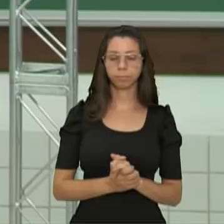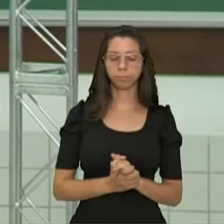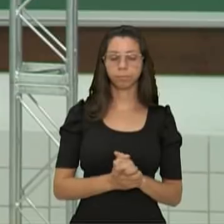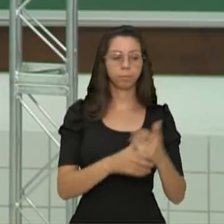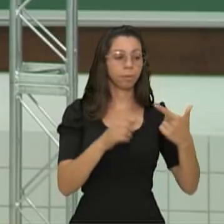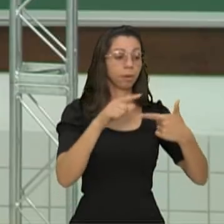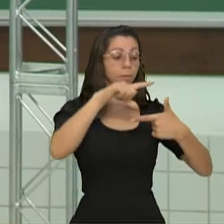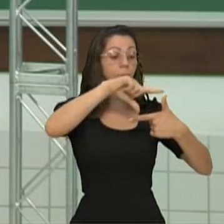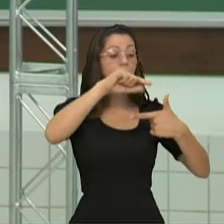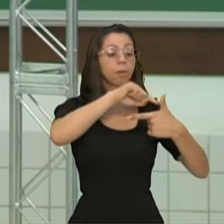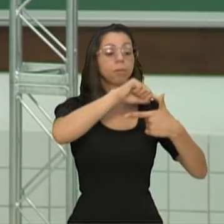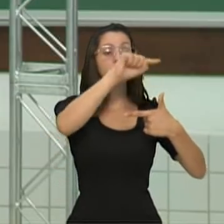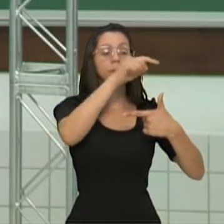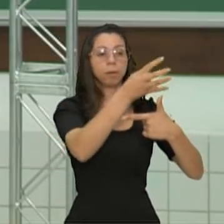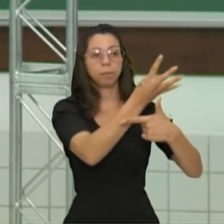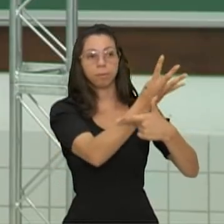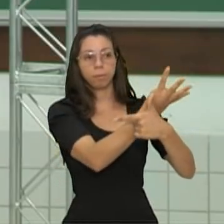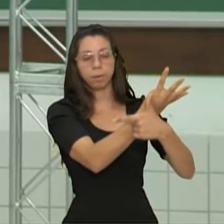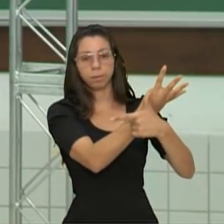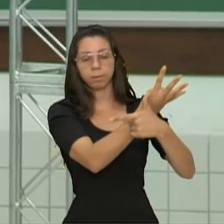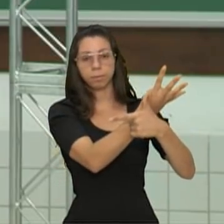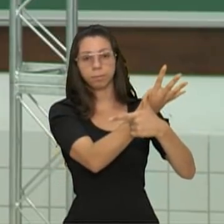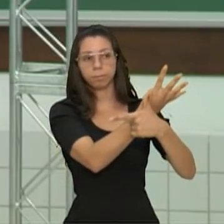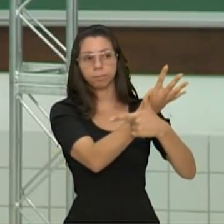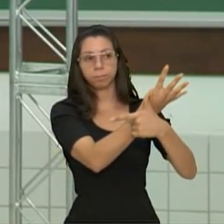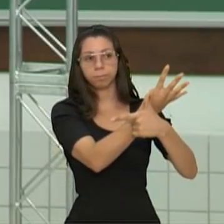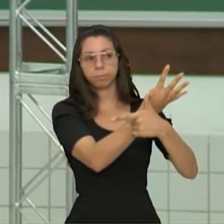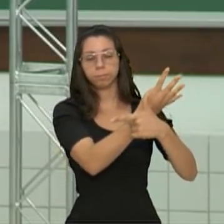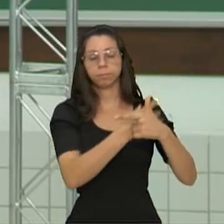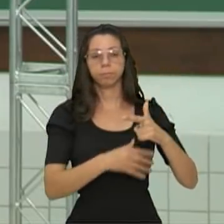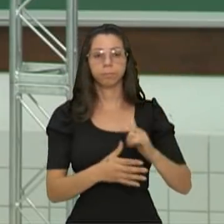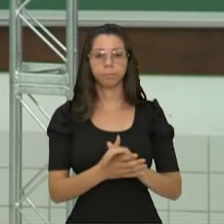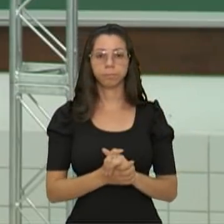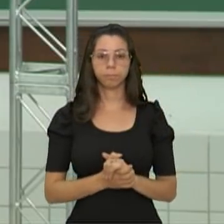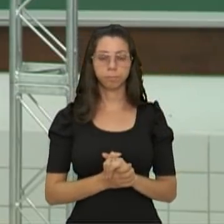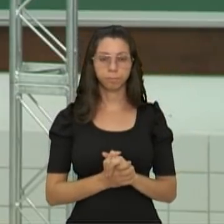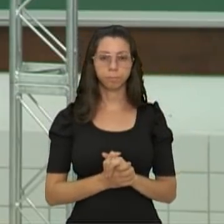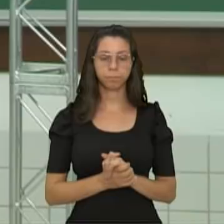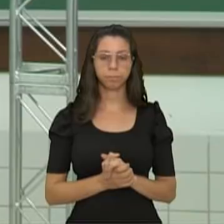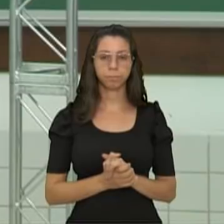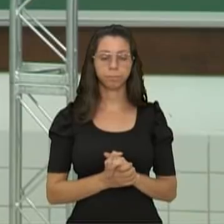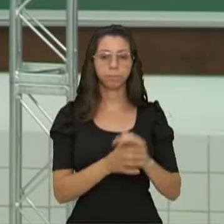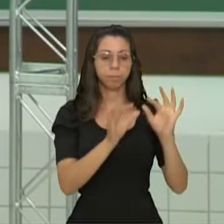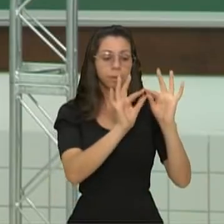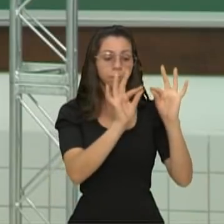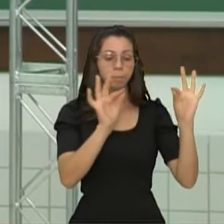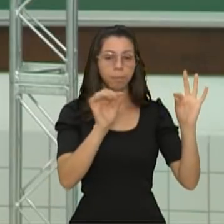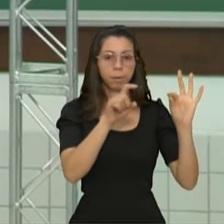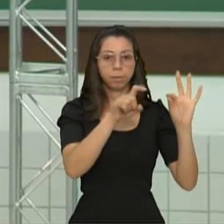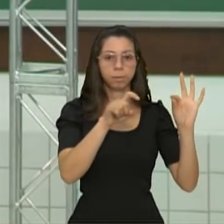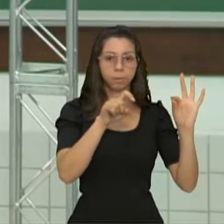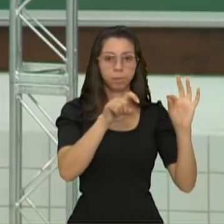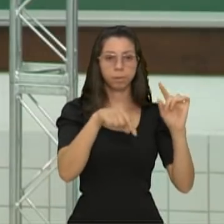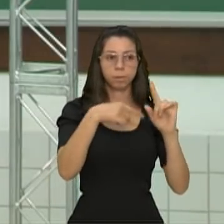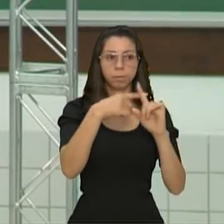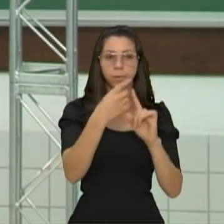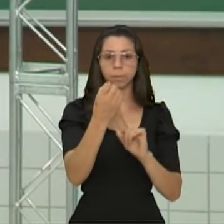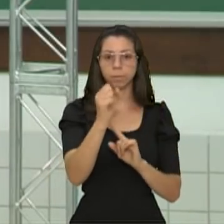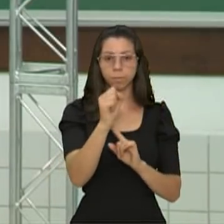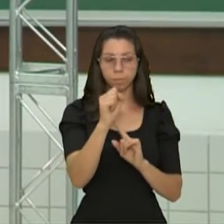É isso mesmo. Área do retângulo, 4 e base x mais 8. Exato.